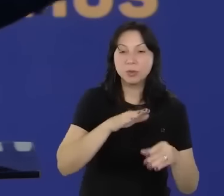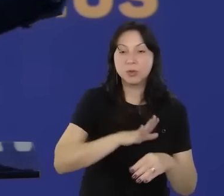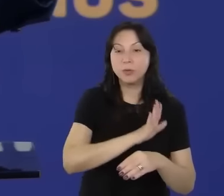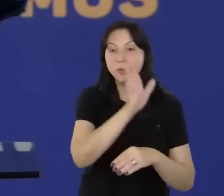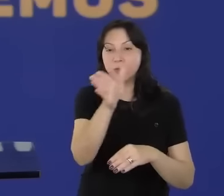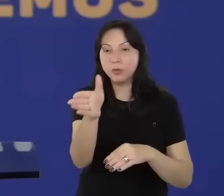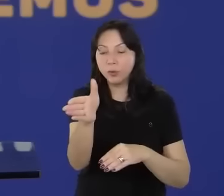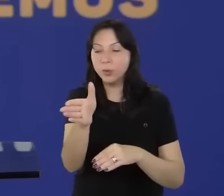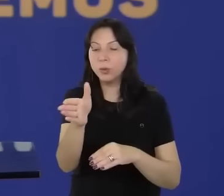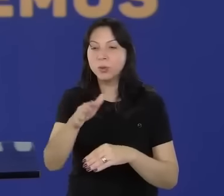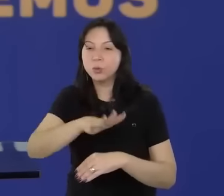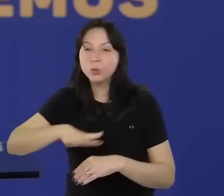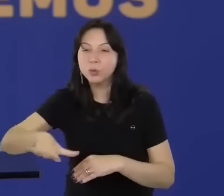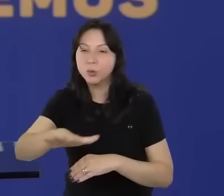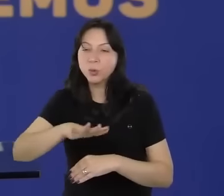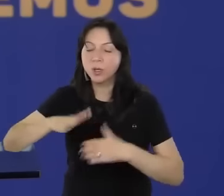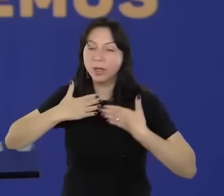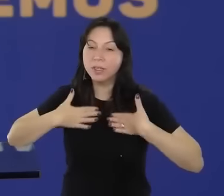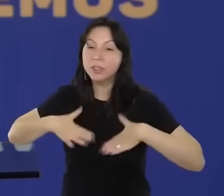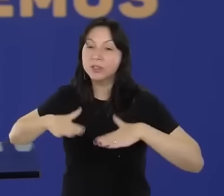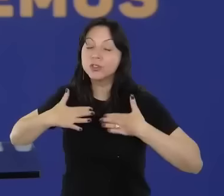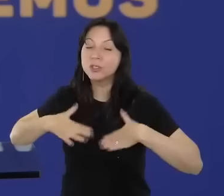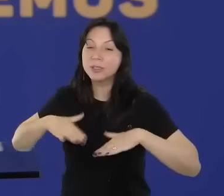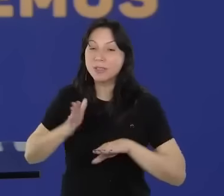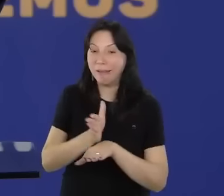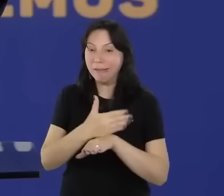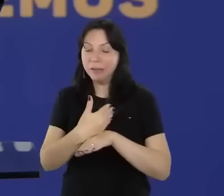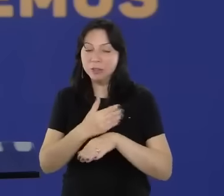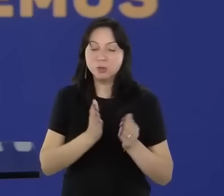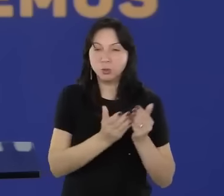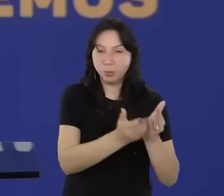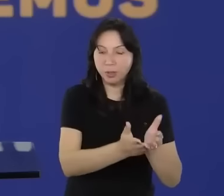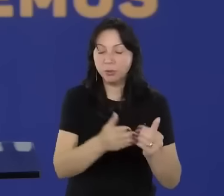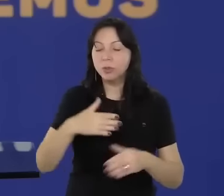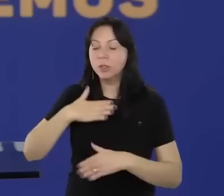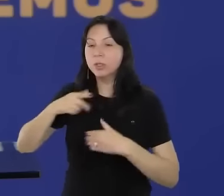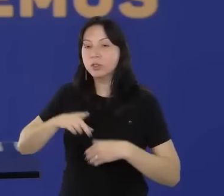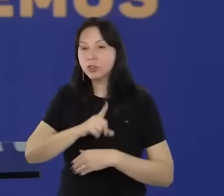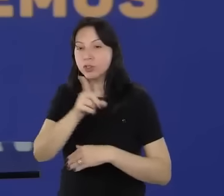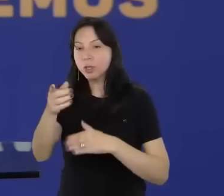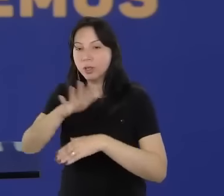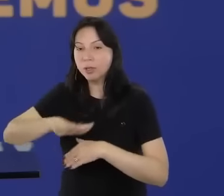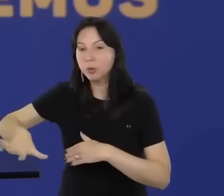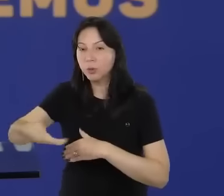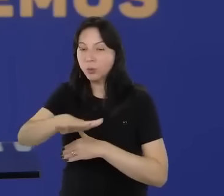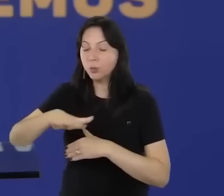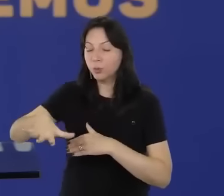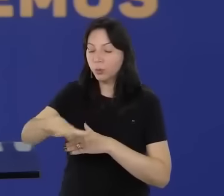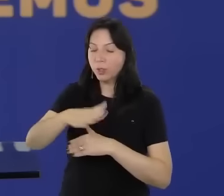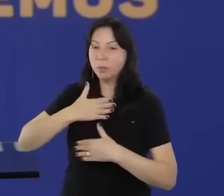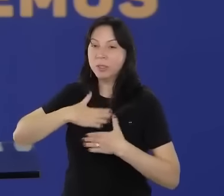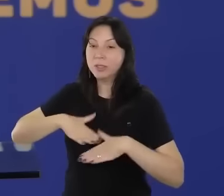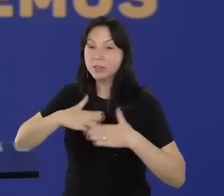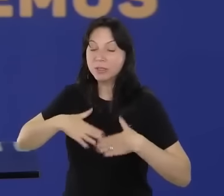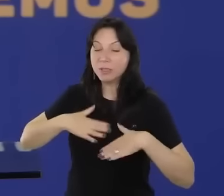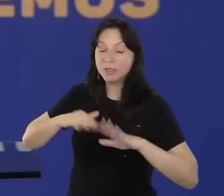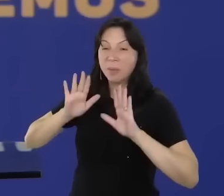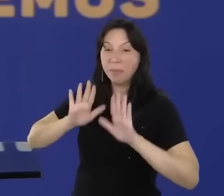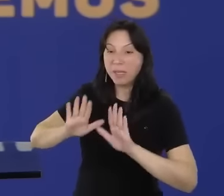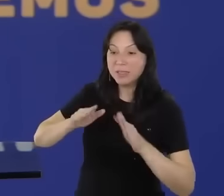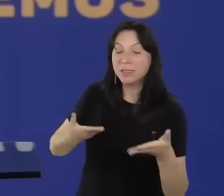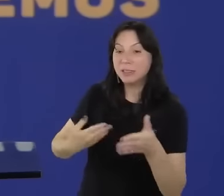quando eles chegam lá para descansar abve uma multidão E diz a Bíblia que Jesus se compadeceu daquela multidão como ovelhas que